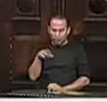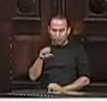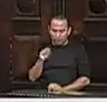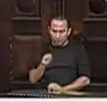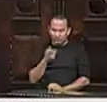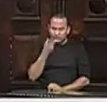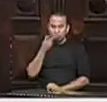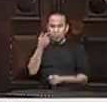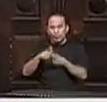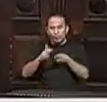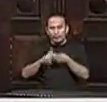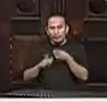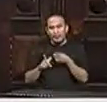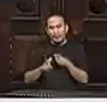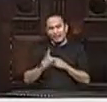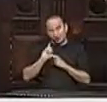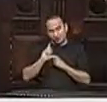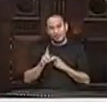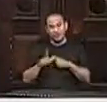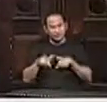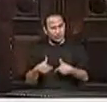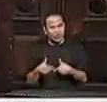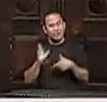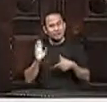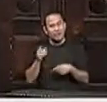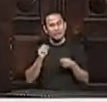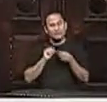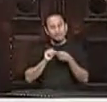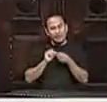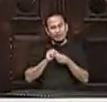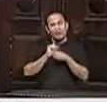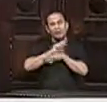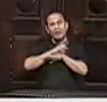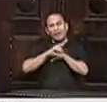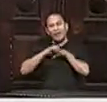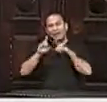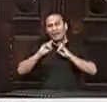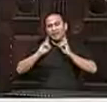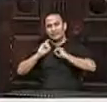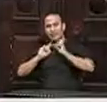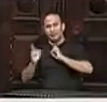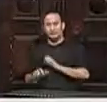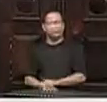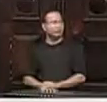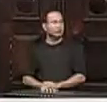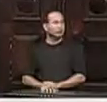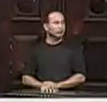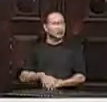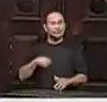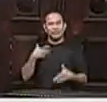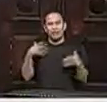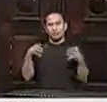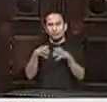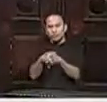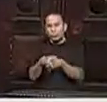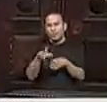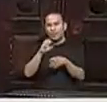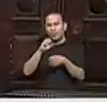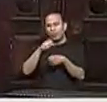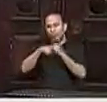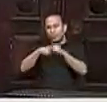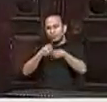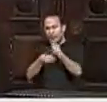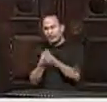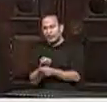problema da dívida ativa, e nós já fizemos várias discussões na Comissão de Tributação, na Comissão de Economia, em